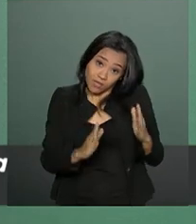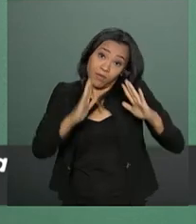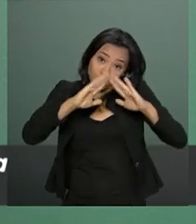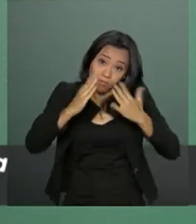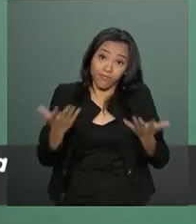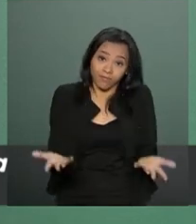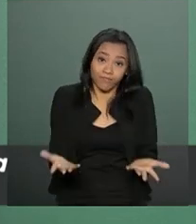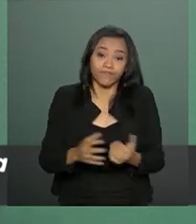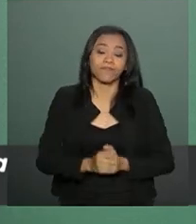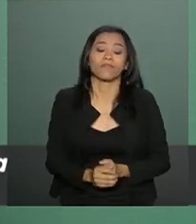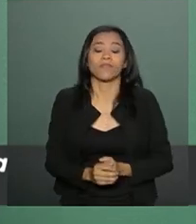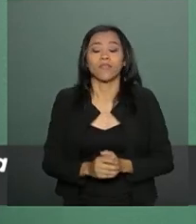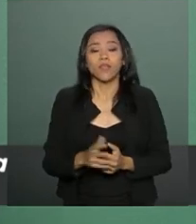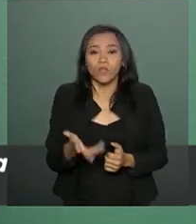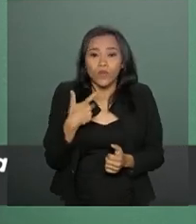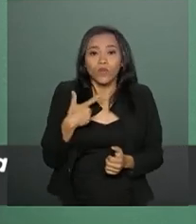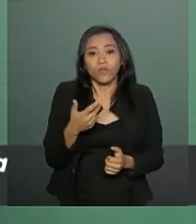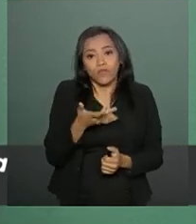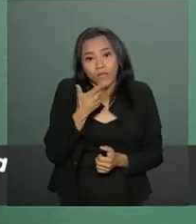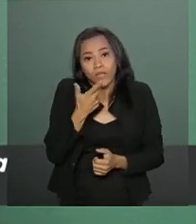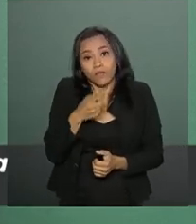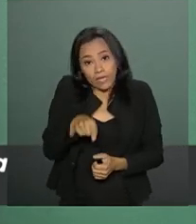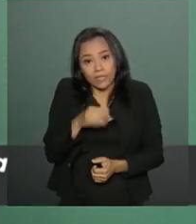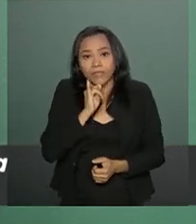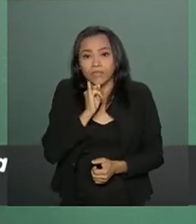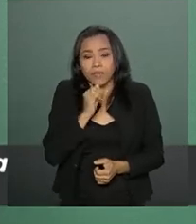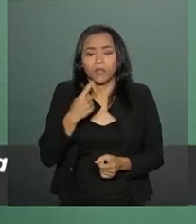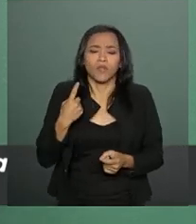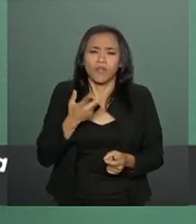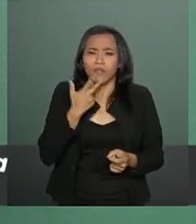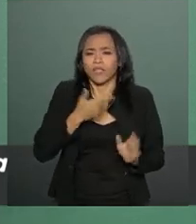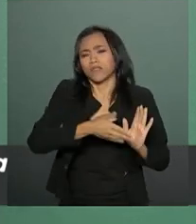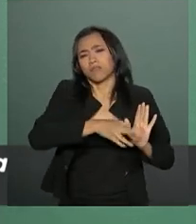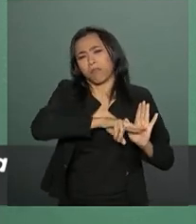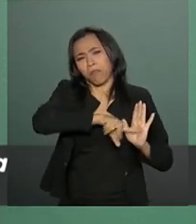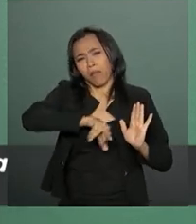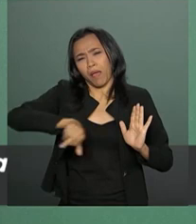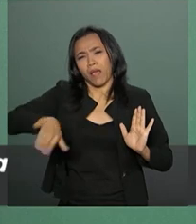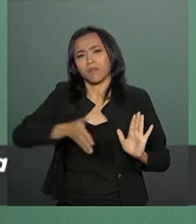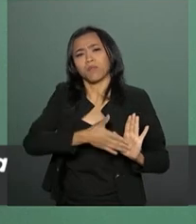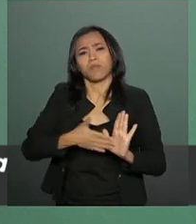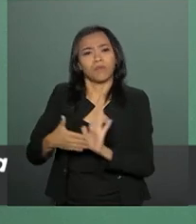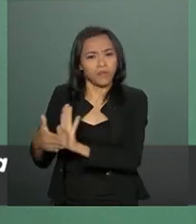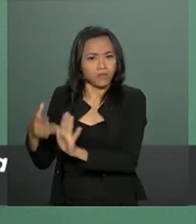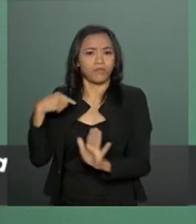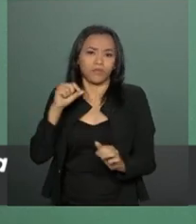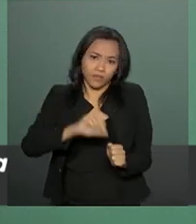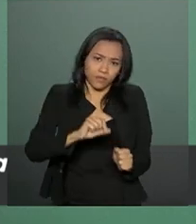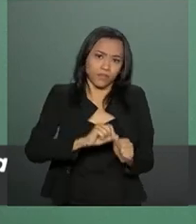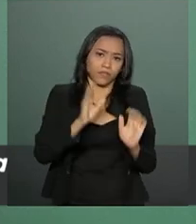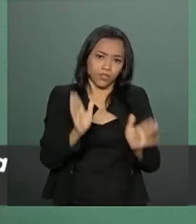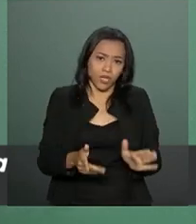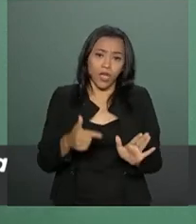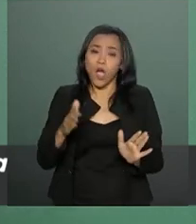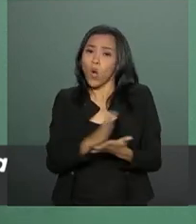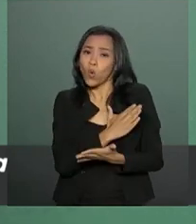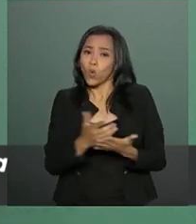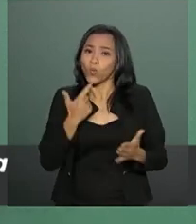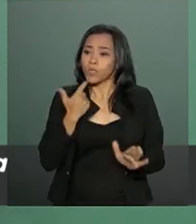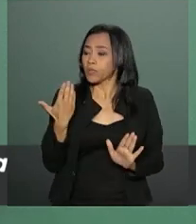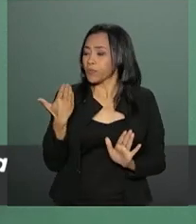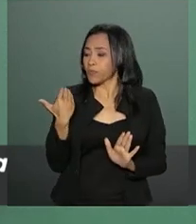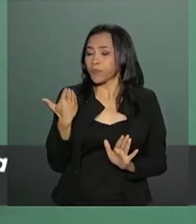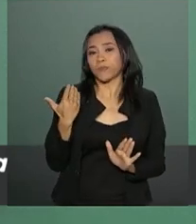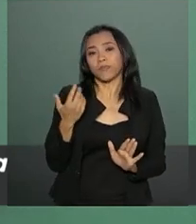apenas foi indicando isto para dizer das grandes reformas a que nós fizemos no país algumas ainda remanescentes como a da